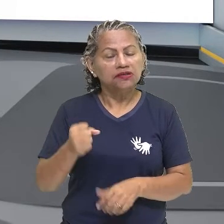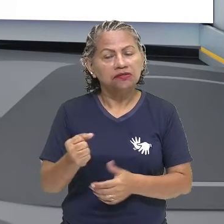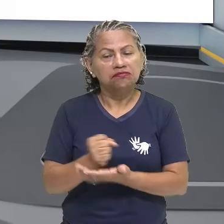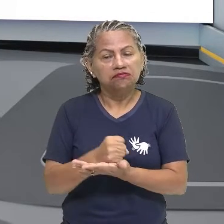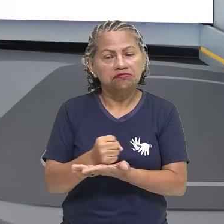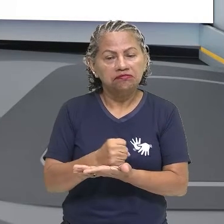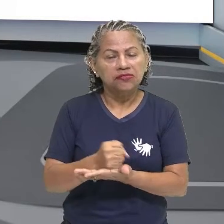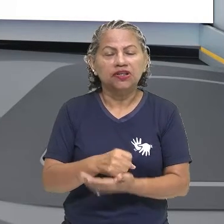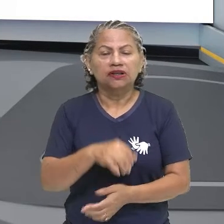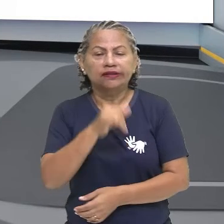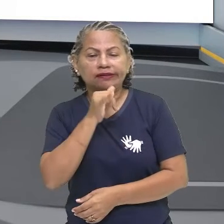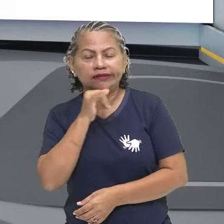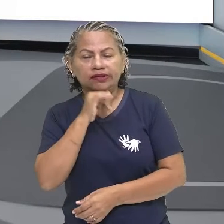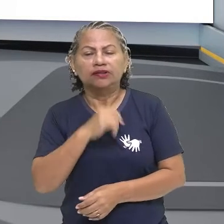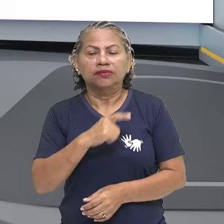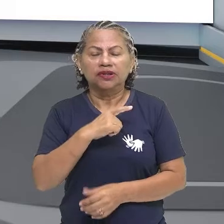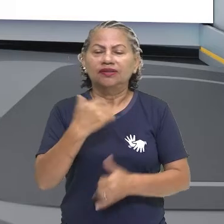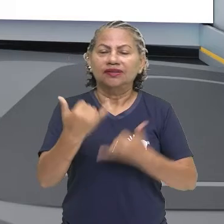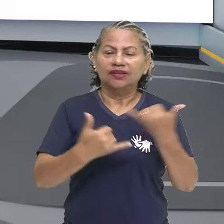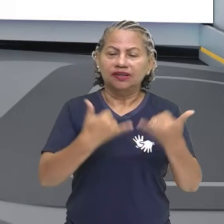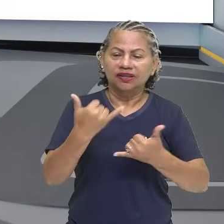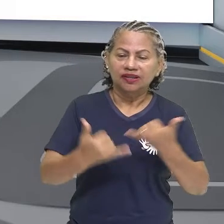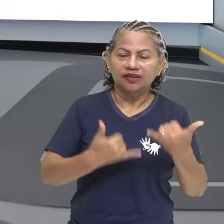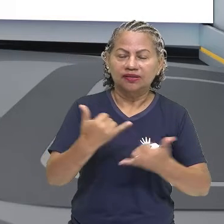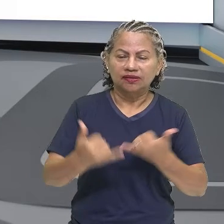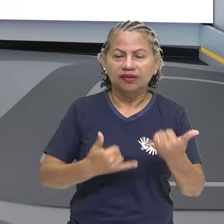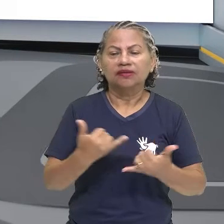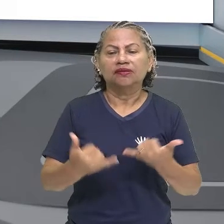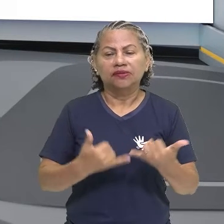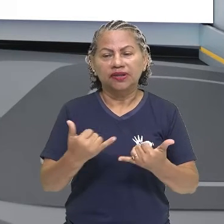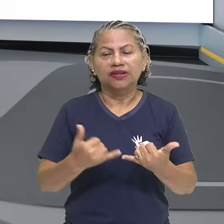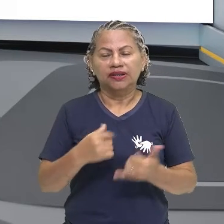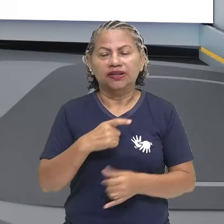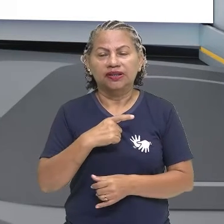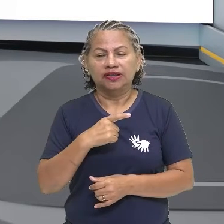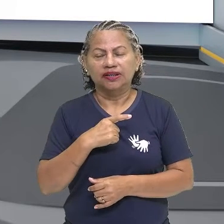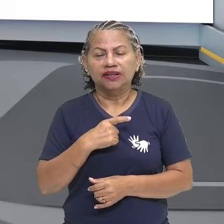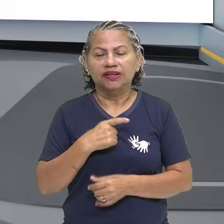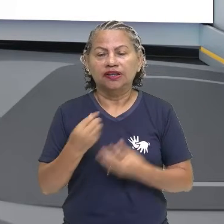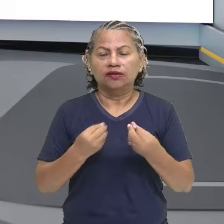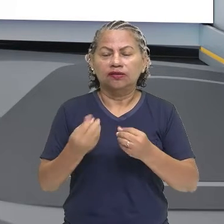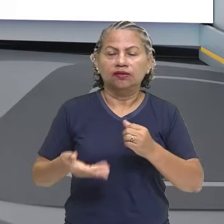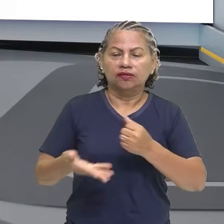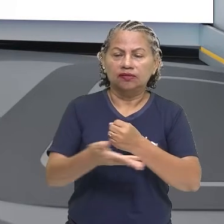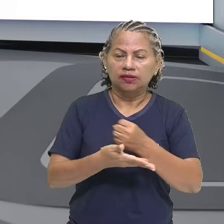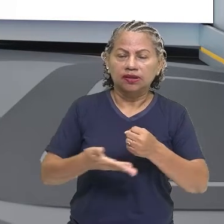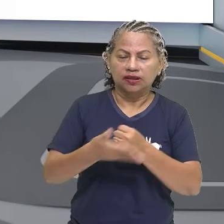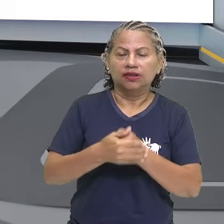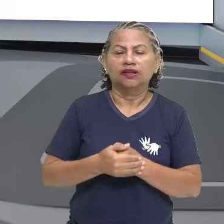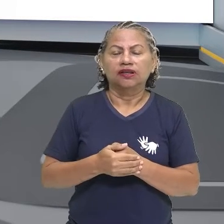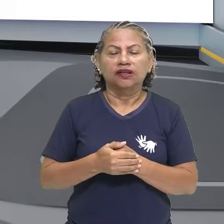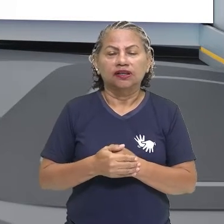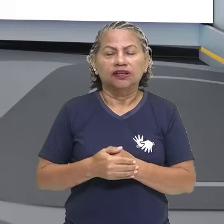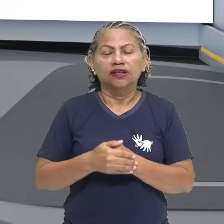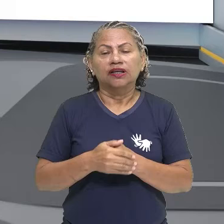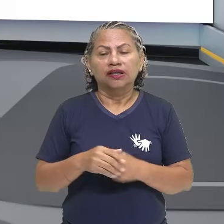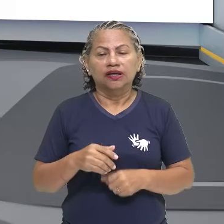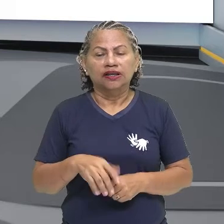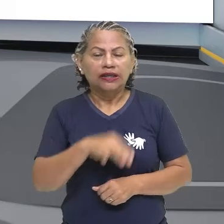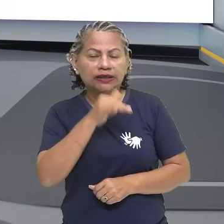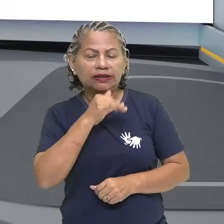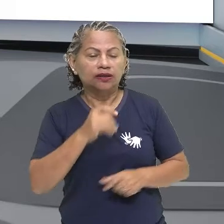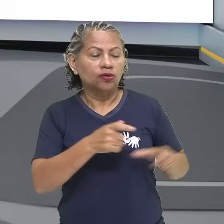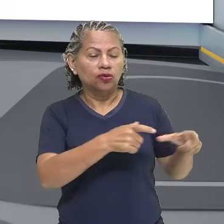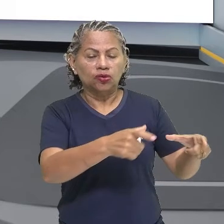jogo Valiant Hearts, né, que ele tem como base, e o cenário todinho ele é construído